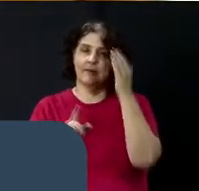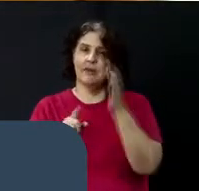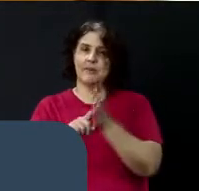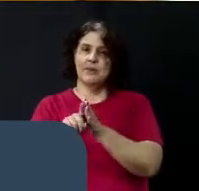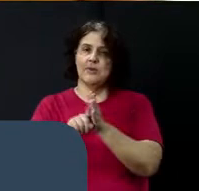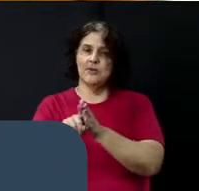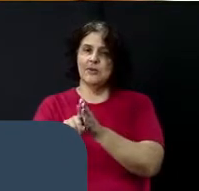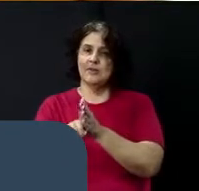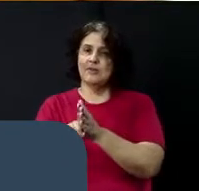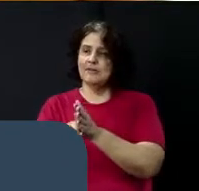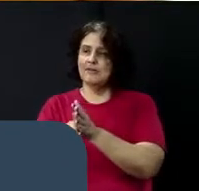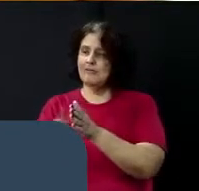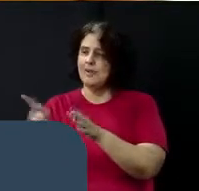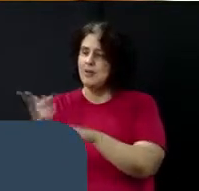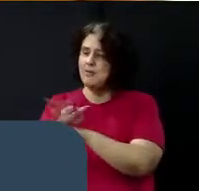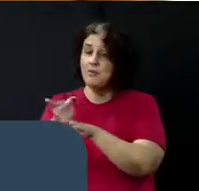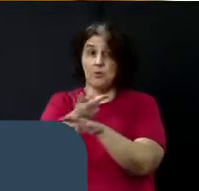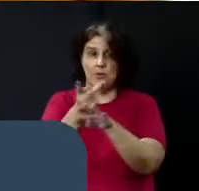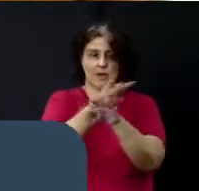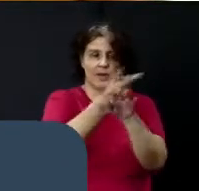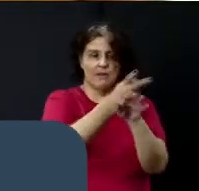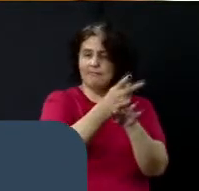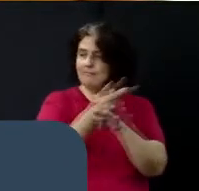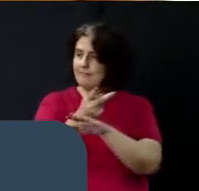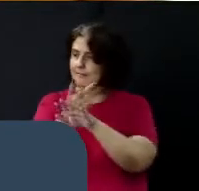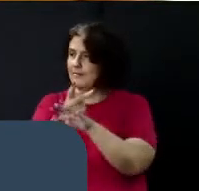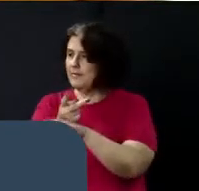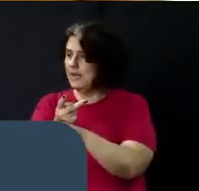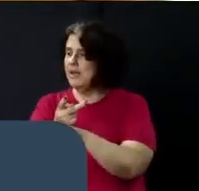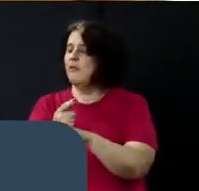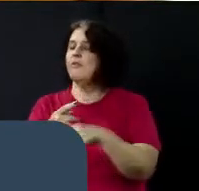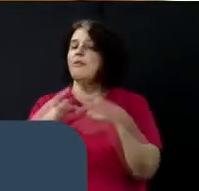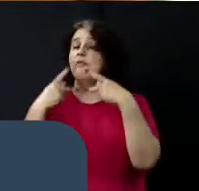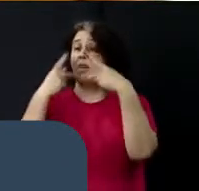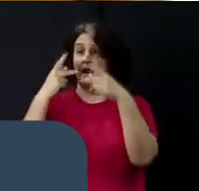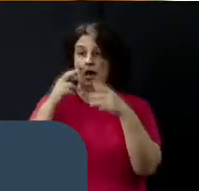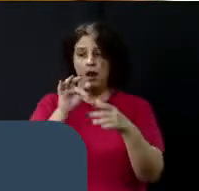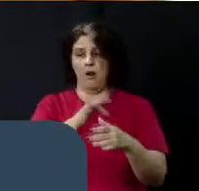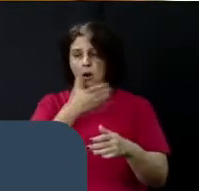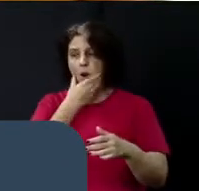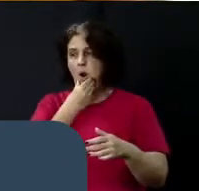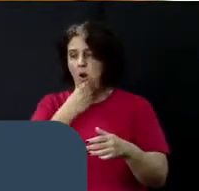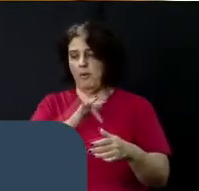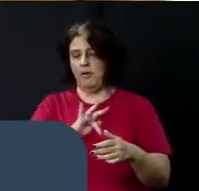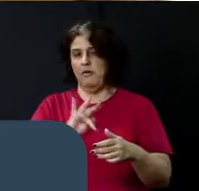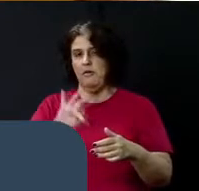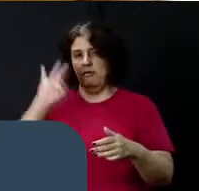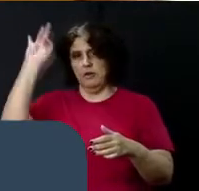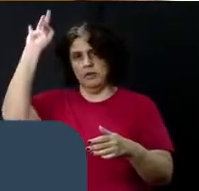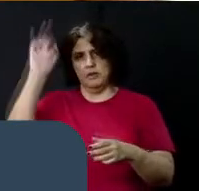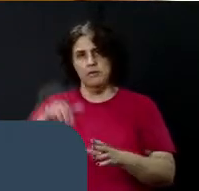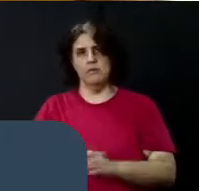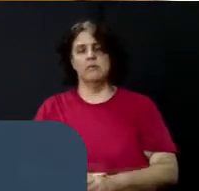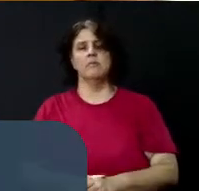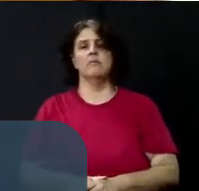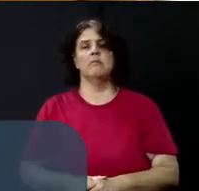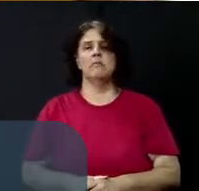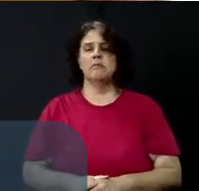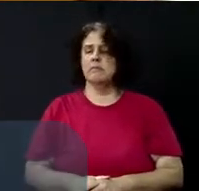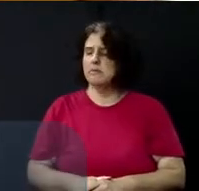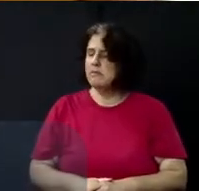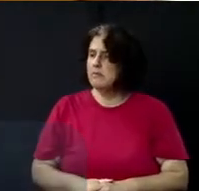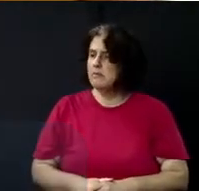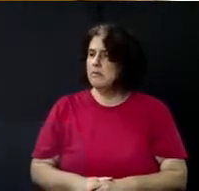precisamos buscar quem sabe das coisas aqui. Vamos falar com os fariseus. Os fariseus perguntam: o que você diz a